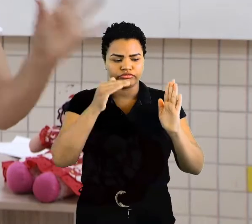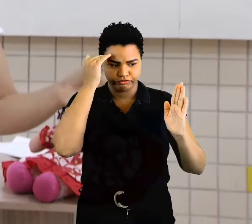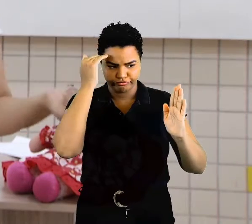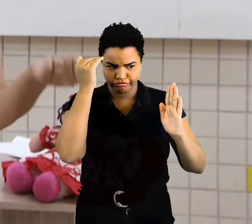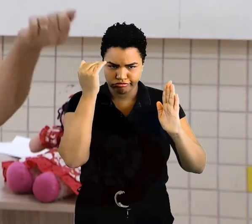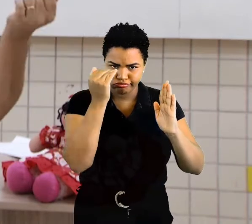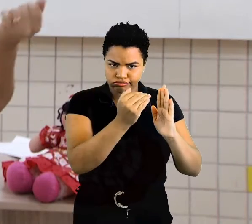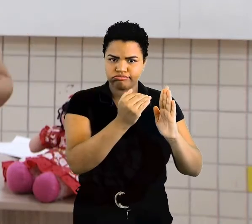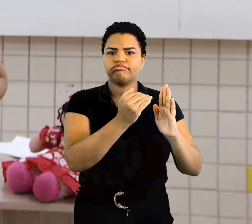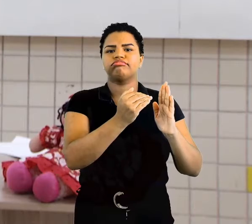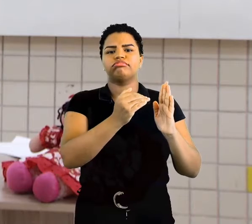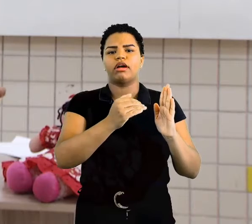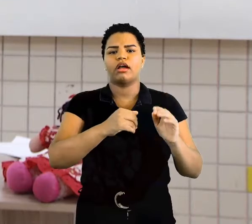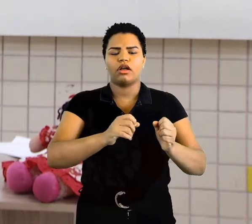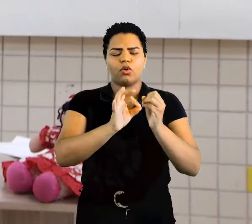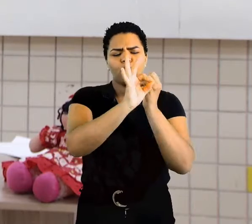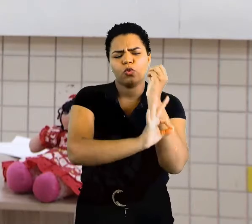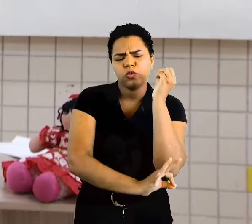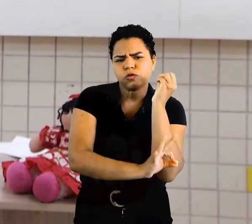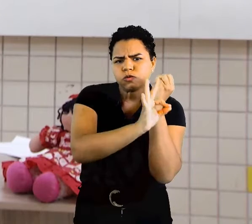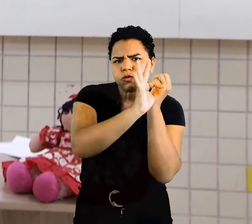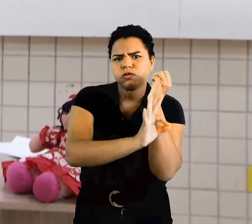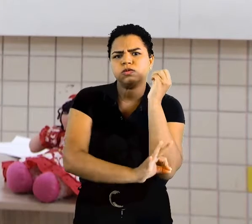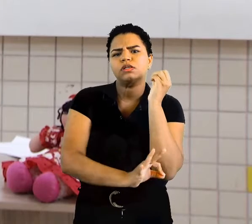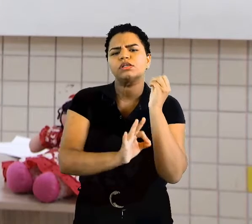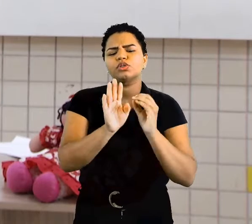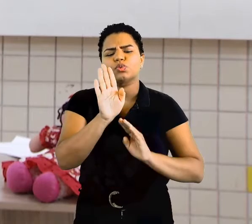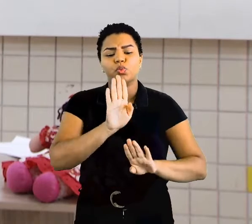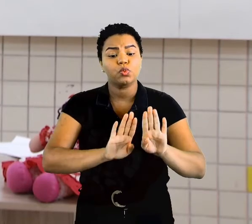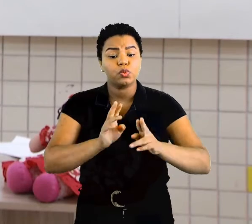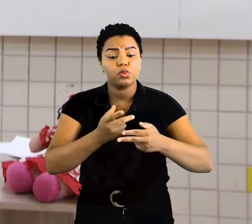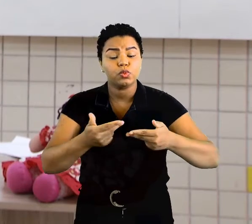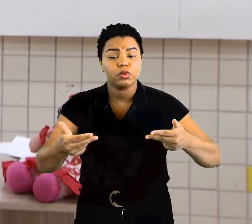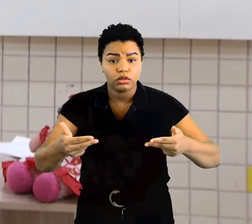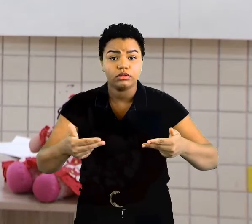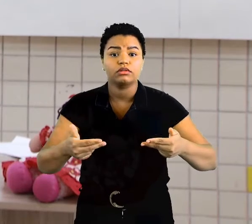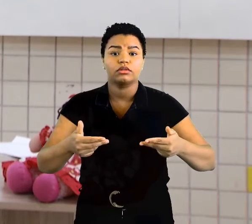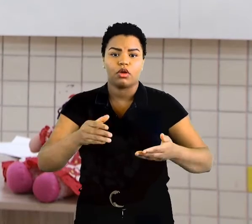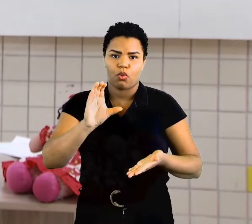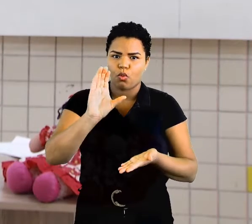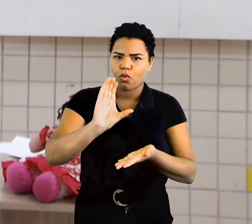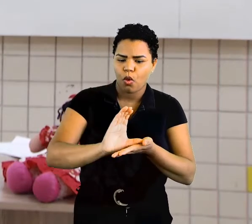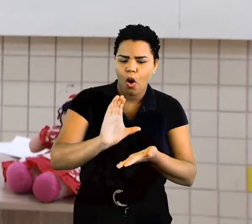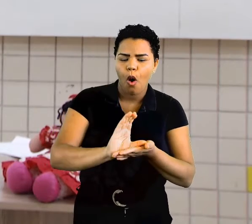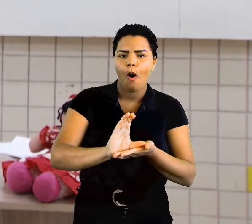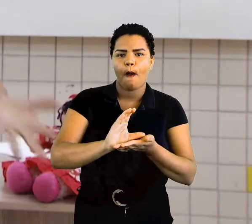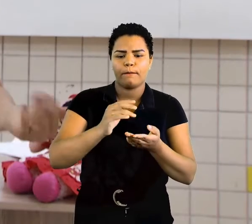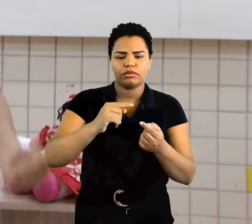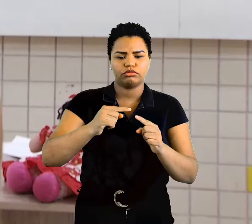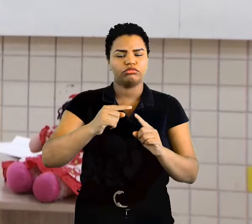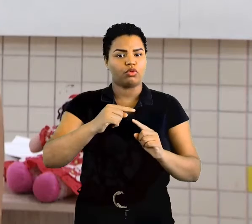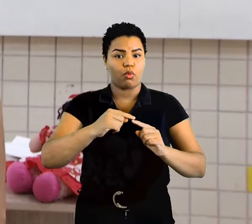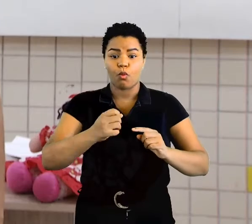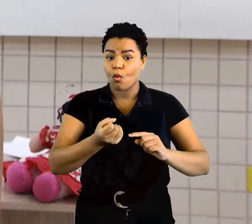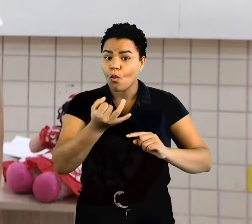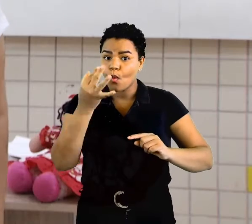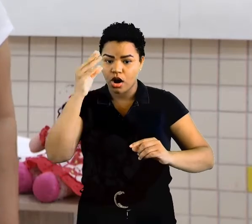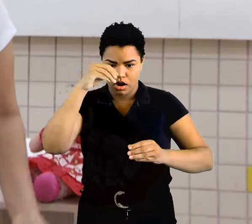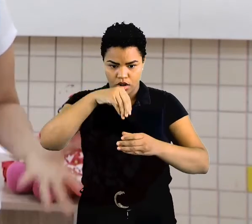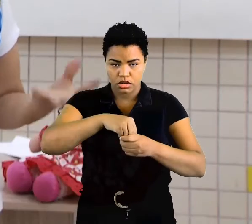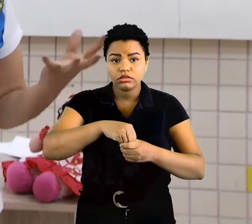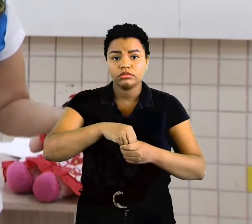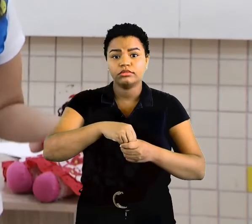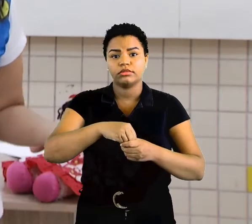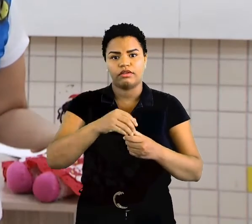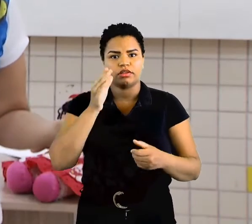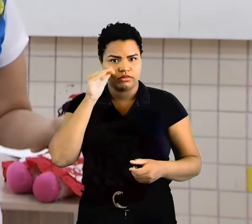olhar a temperatura, olhar todos os cuidados. Ter o copo de medida, a xícara de medida e observar. Mas o nosso caso aqui, a importância